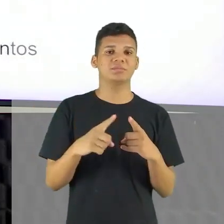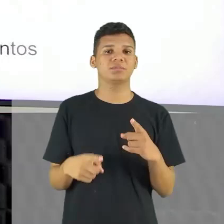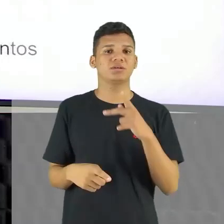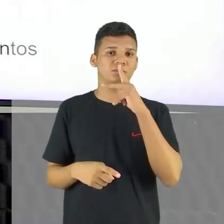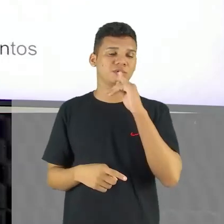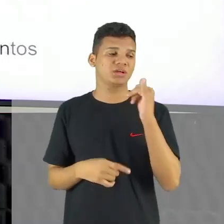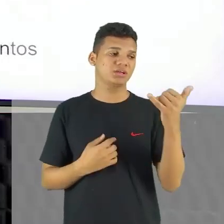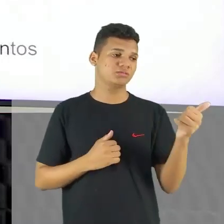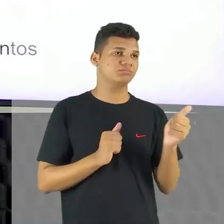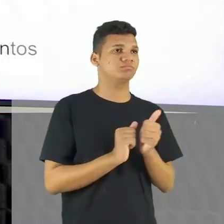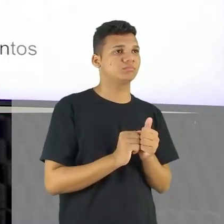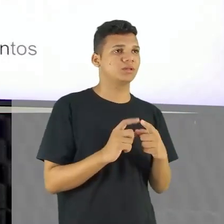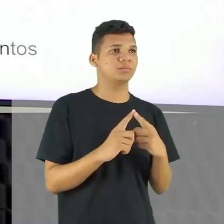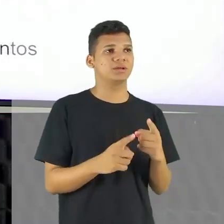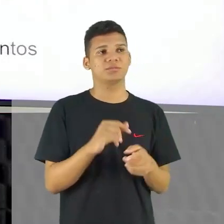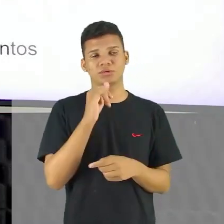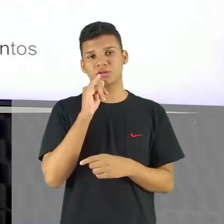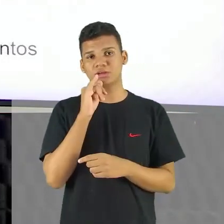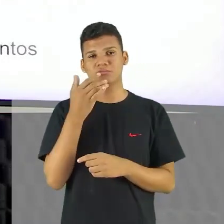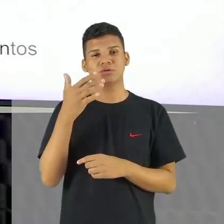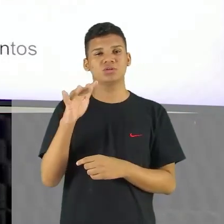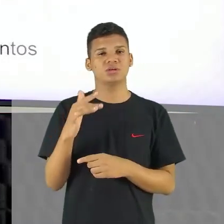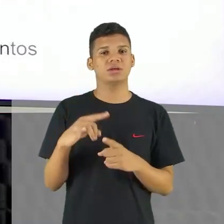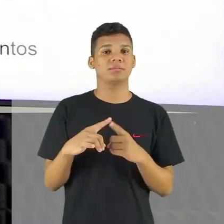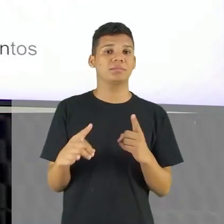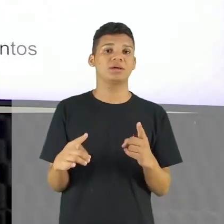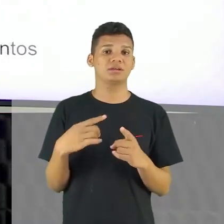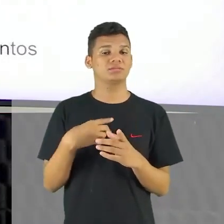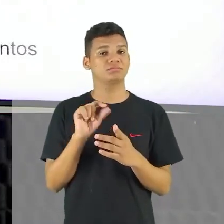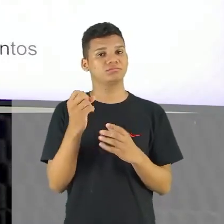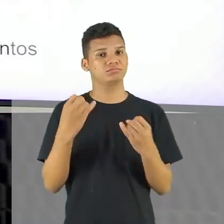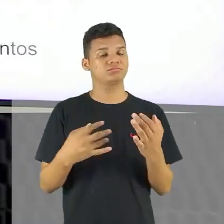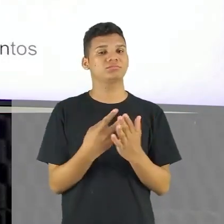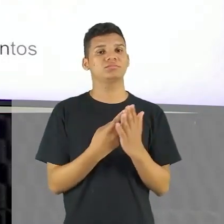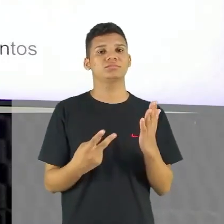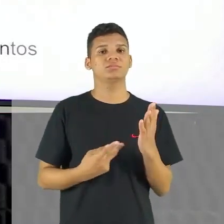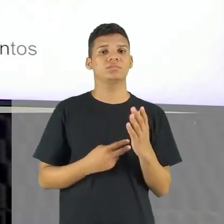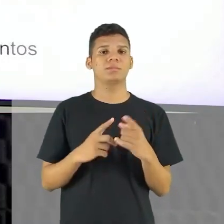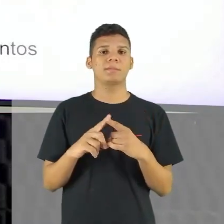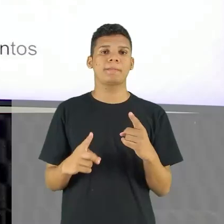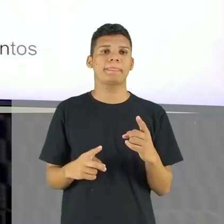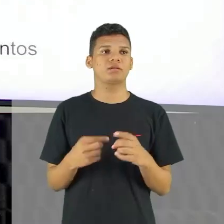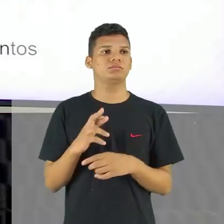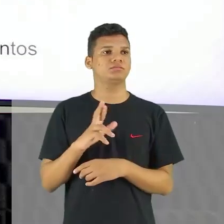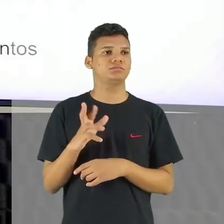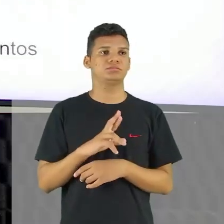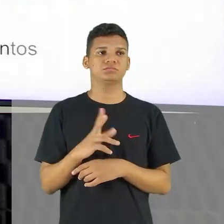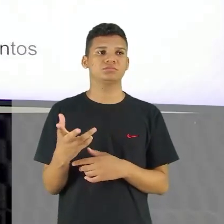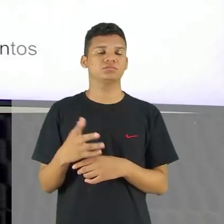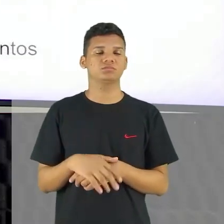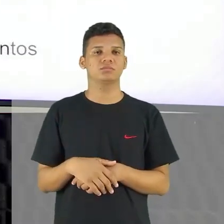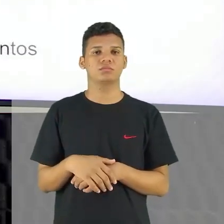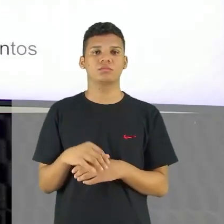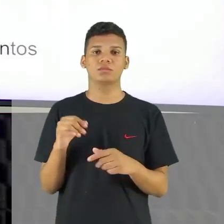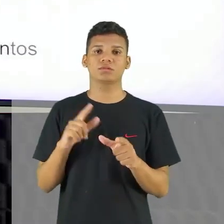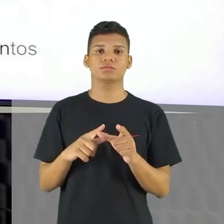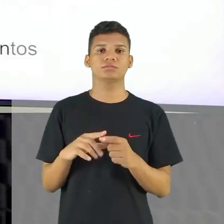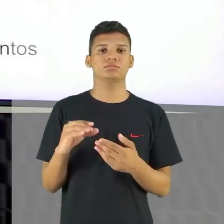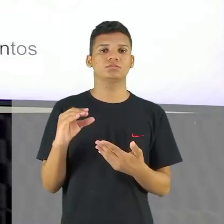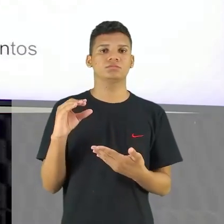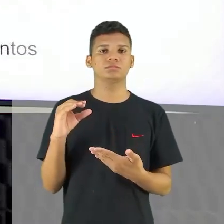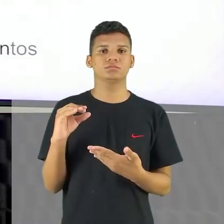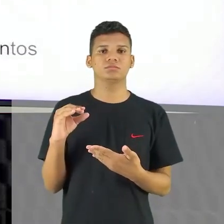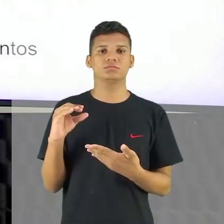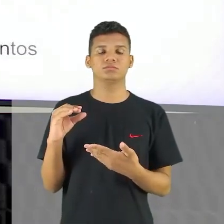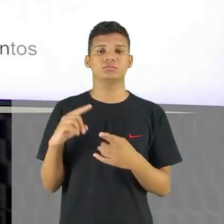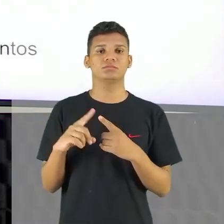pouco comigo, enfim. É mais ou menos isso aí, gente, aí o poético, tá? Constância nas ações também não dá para você ficar o tempo todo fazendo a mesma